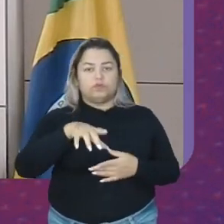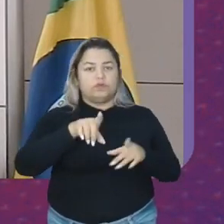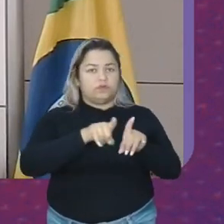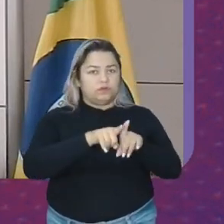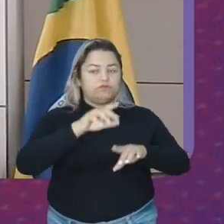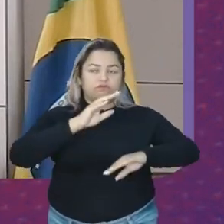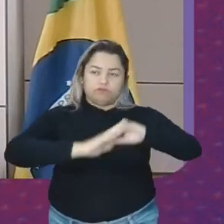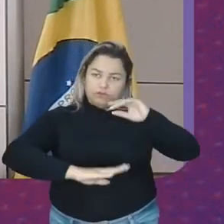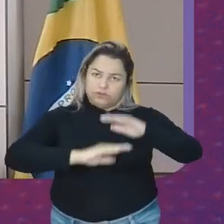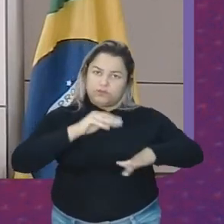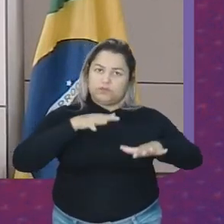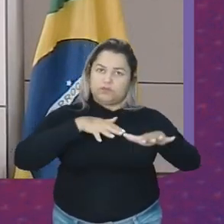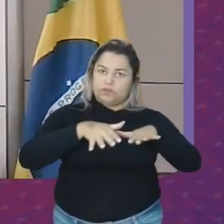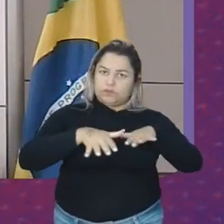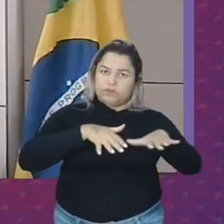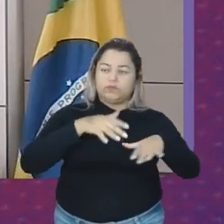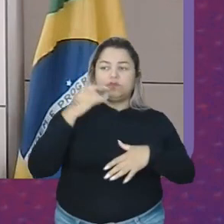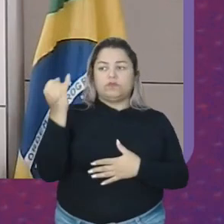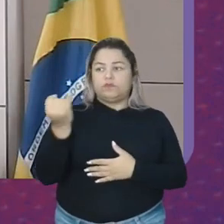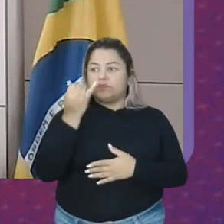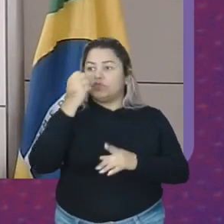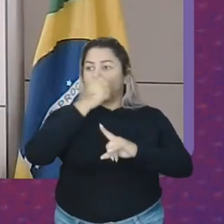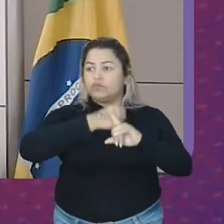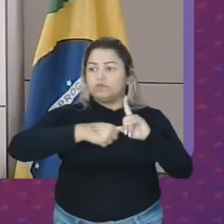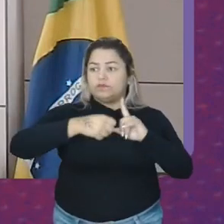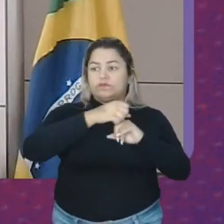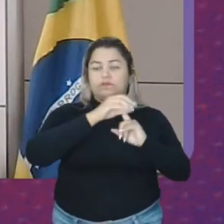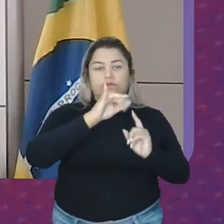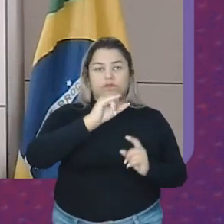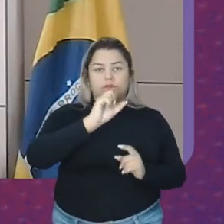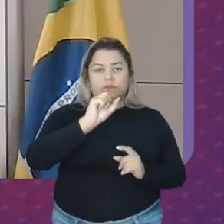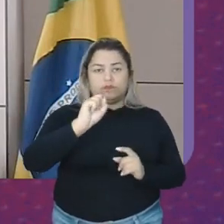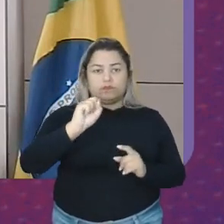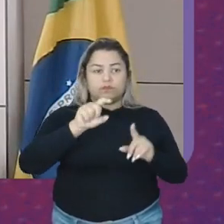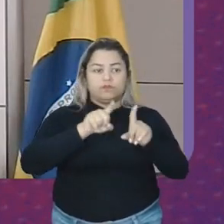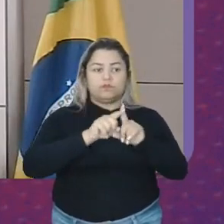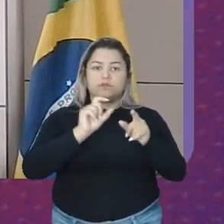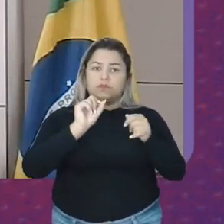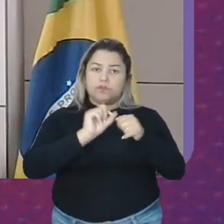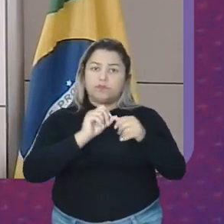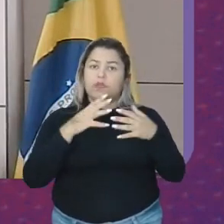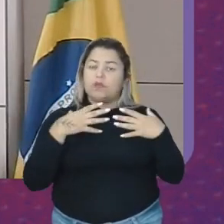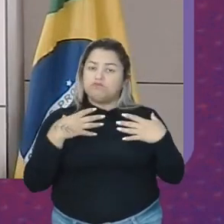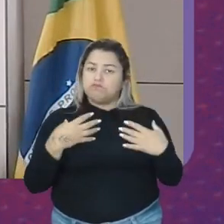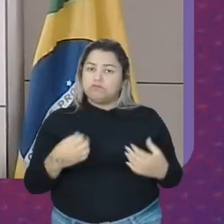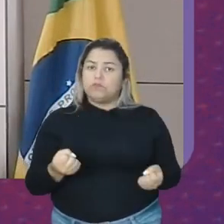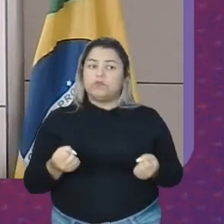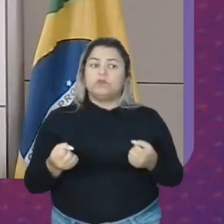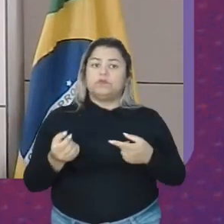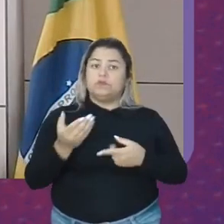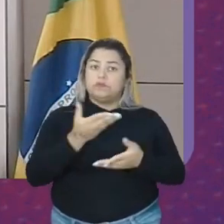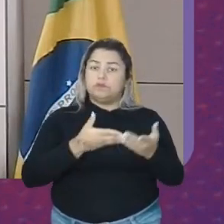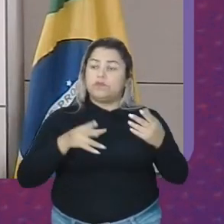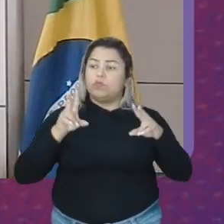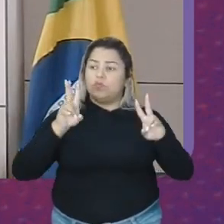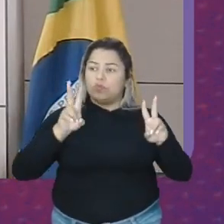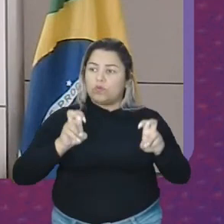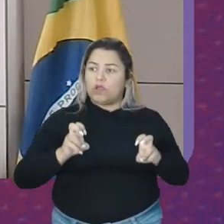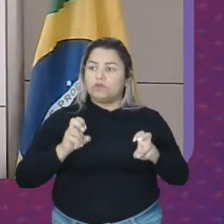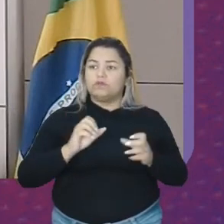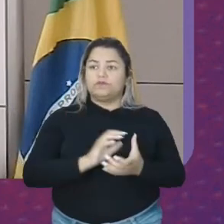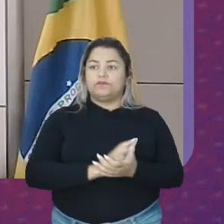e mobilizações importantes que a sociedade civil faz e que nós possamos acolher com ações concretas aqui.